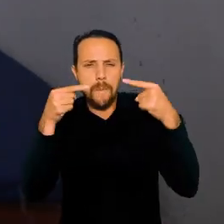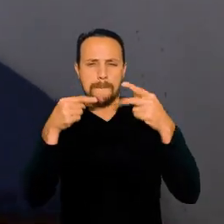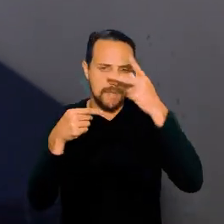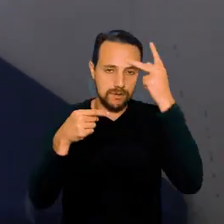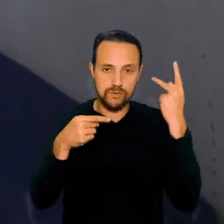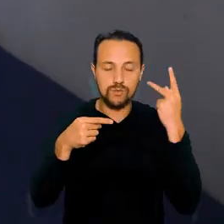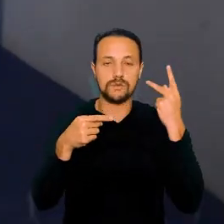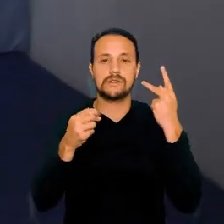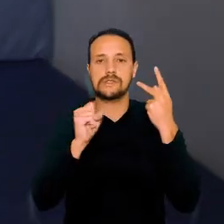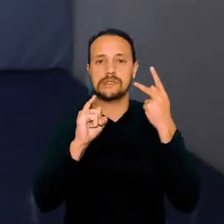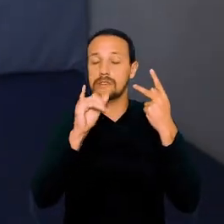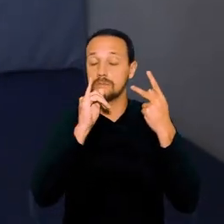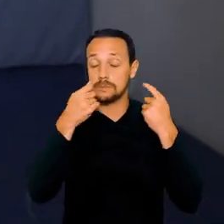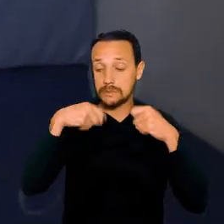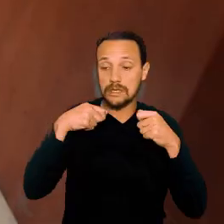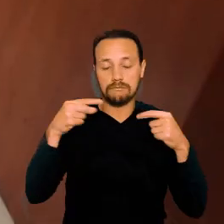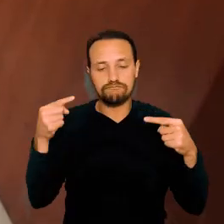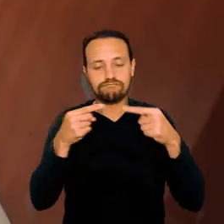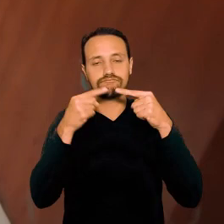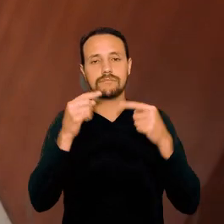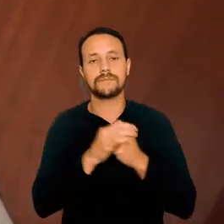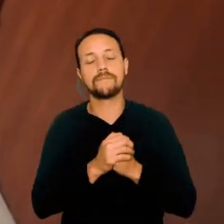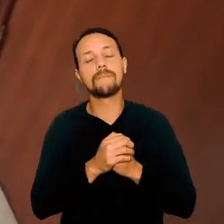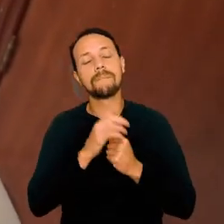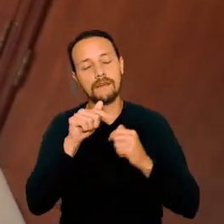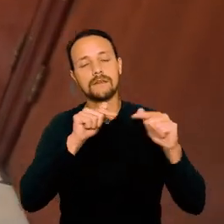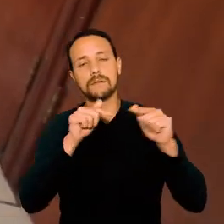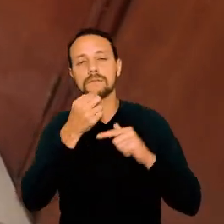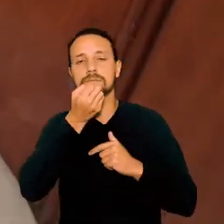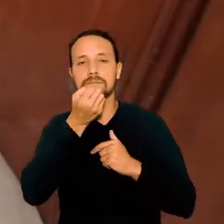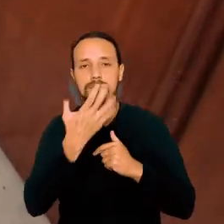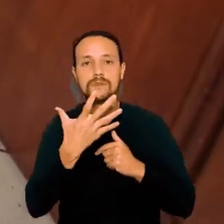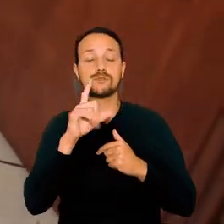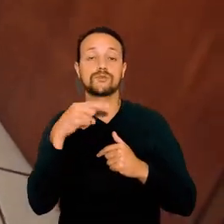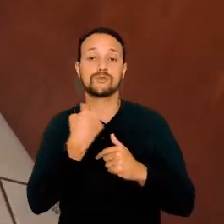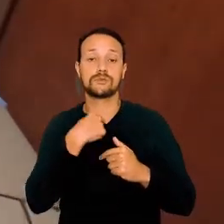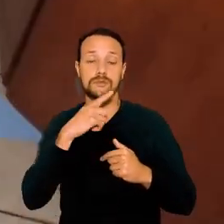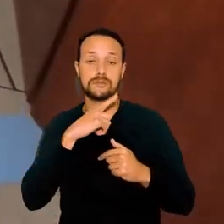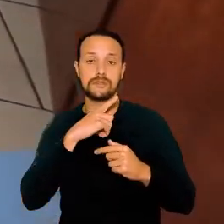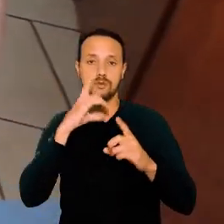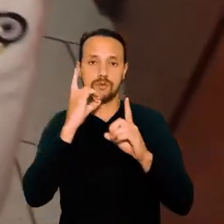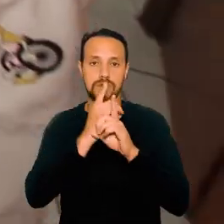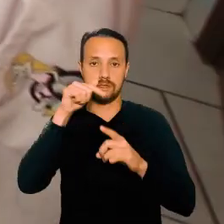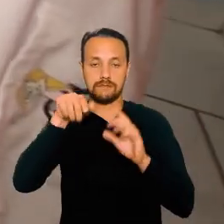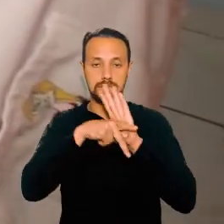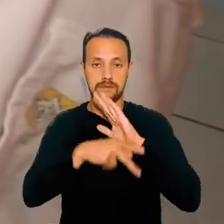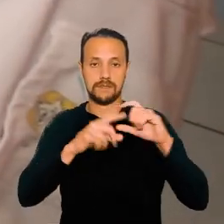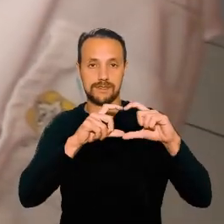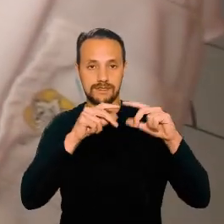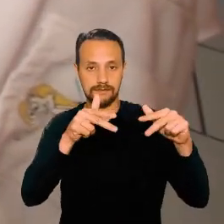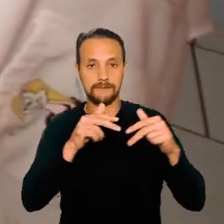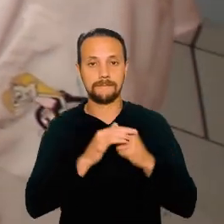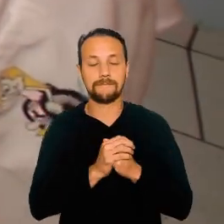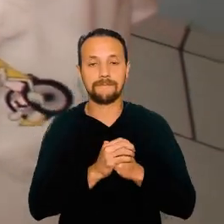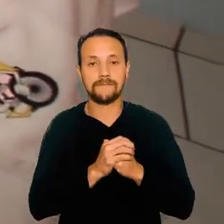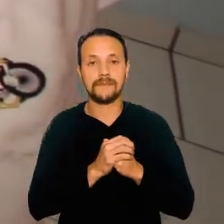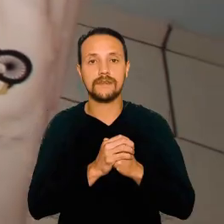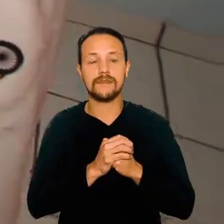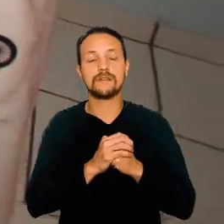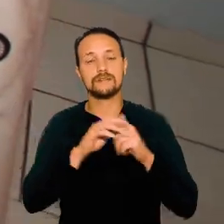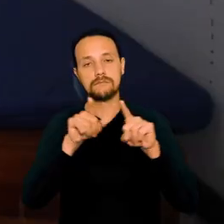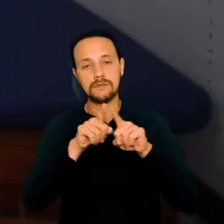então aqui no setor de terapia ocupacional, né? Além de oferecer os atendimentos individuais e em grupo, a